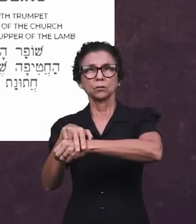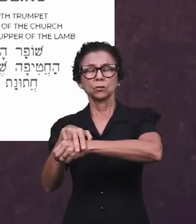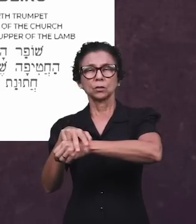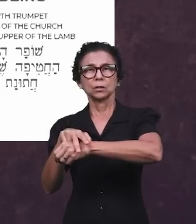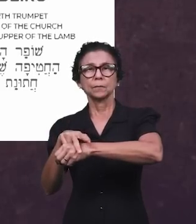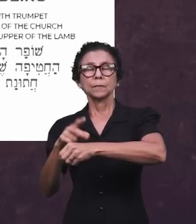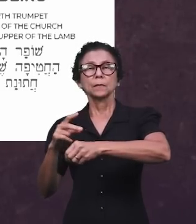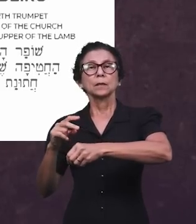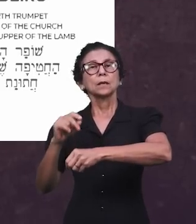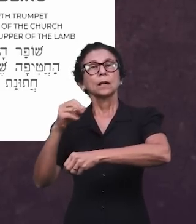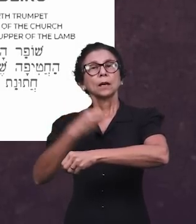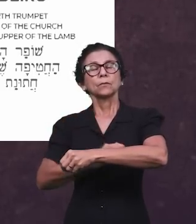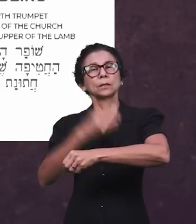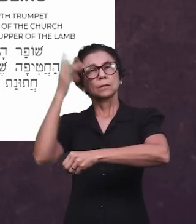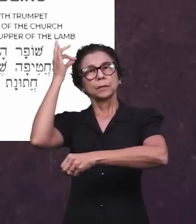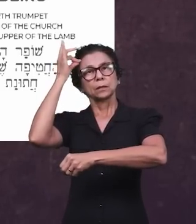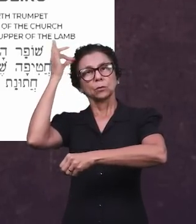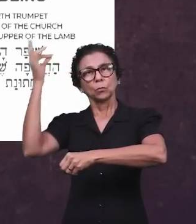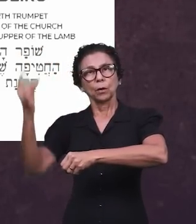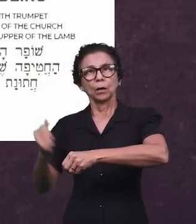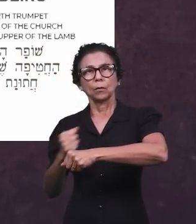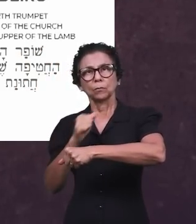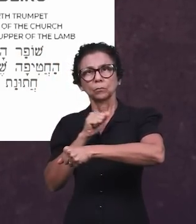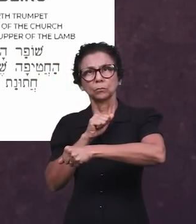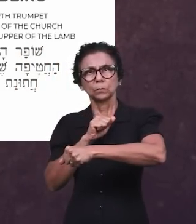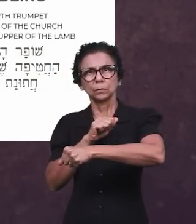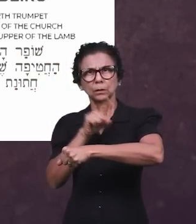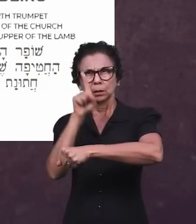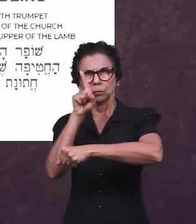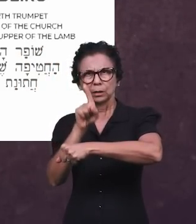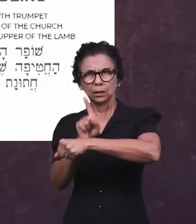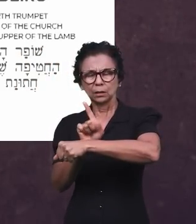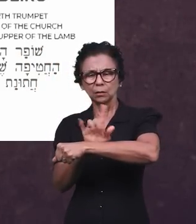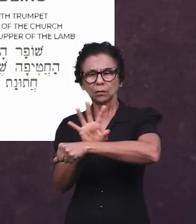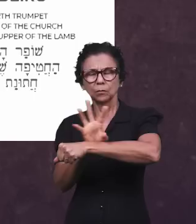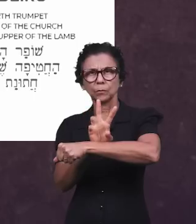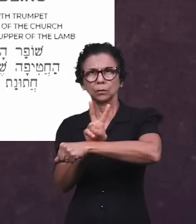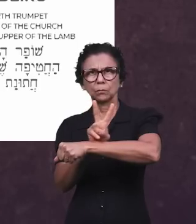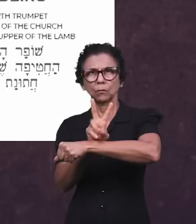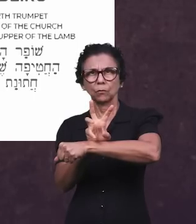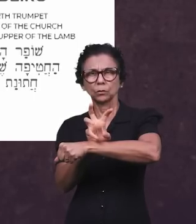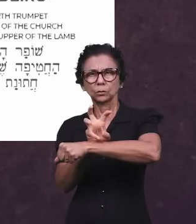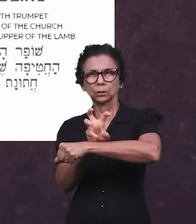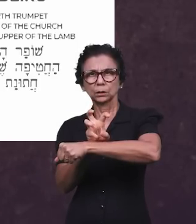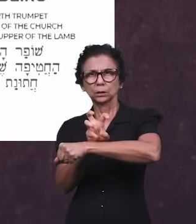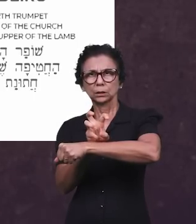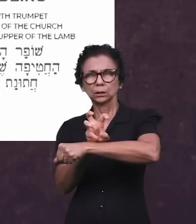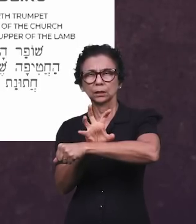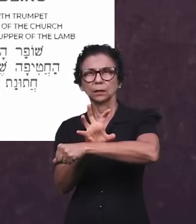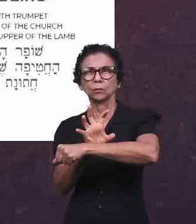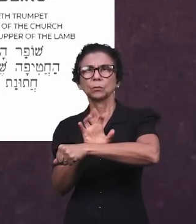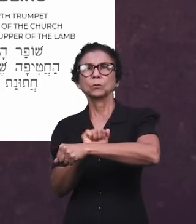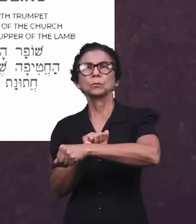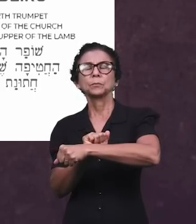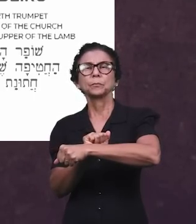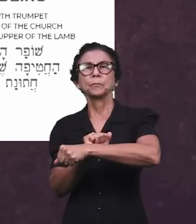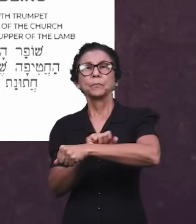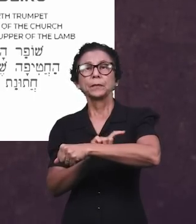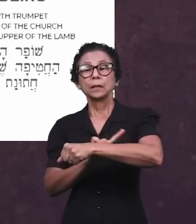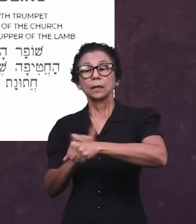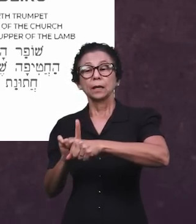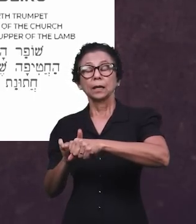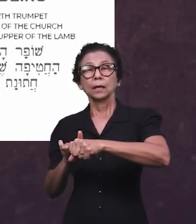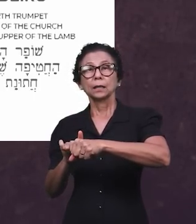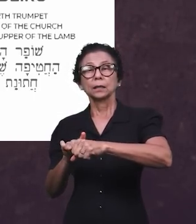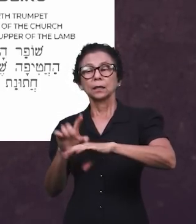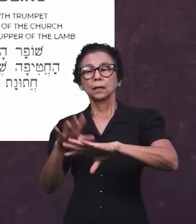espiritual. Jesus vem, a figueira seca, está um ramo seco ali. E olhando um pouco mais embaixo, está uma